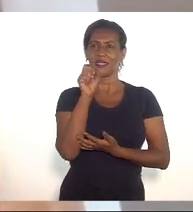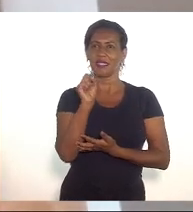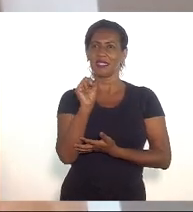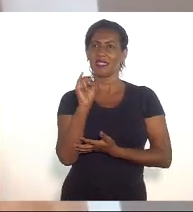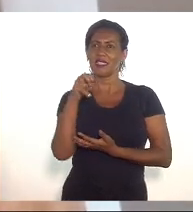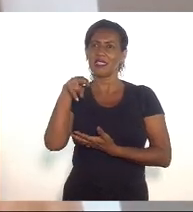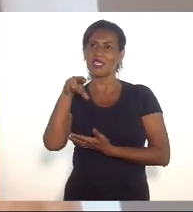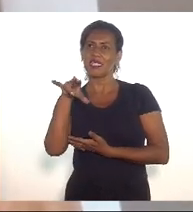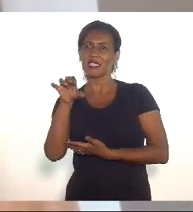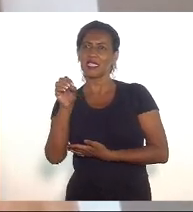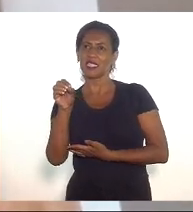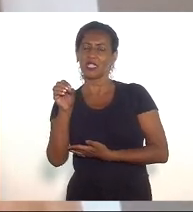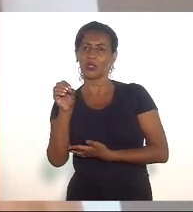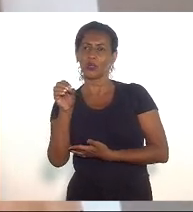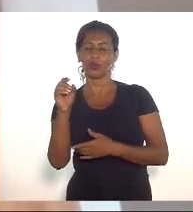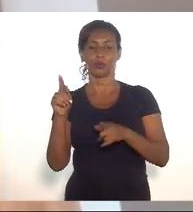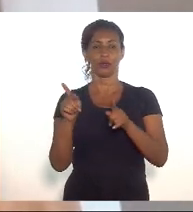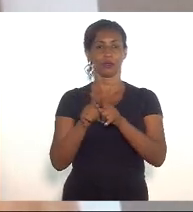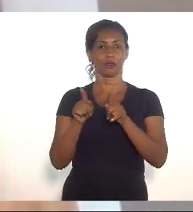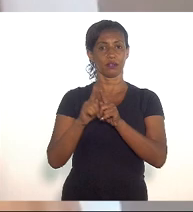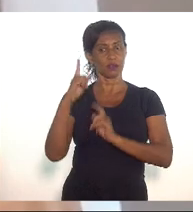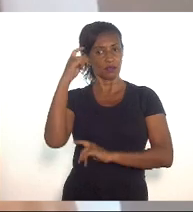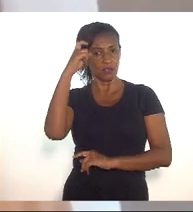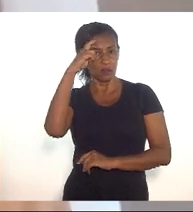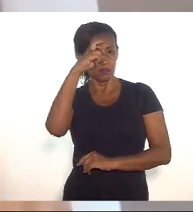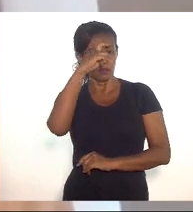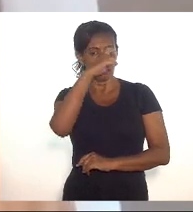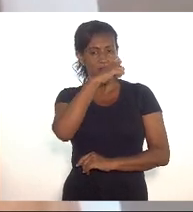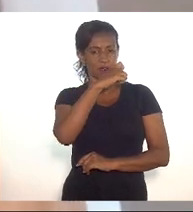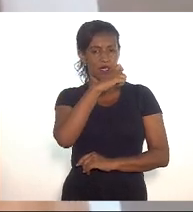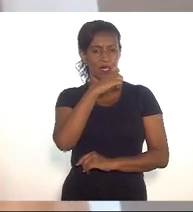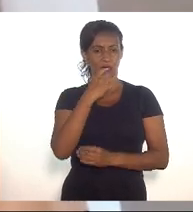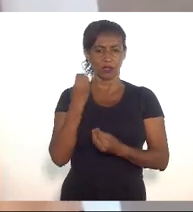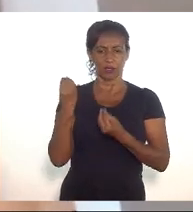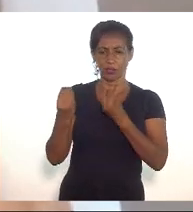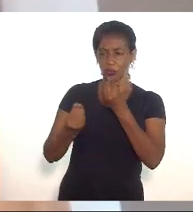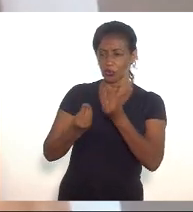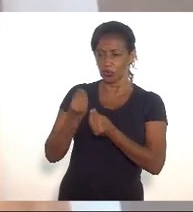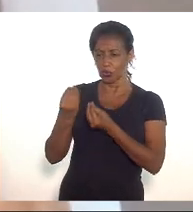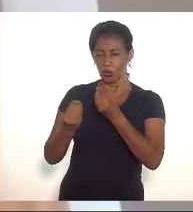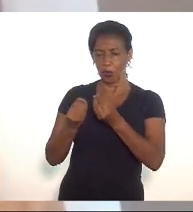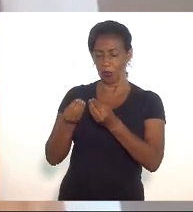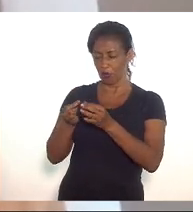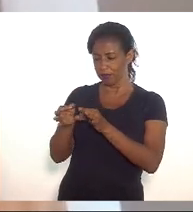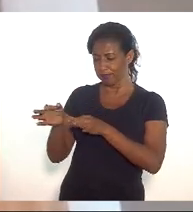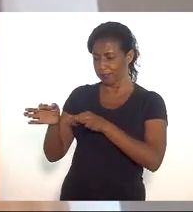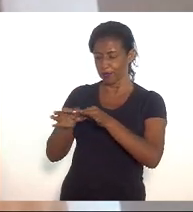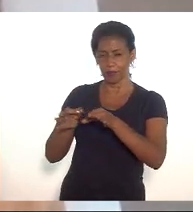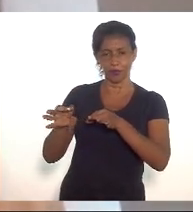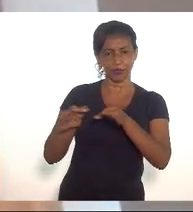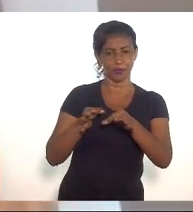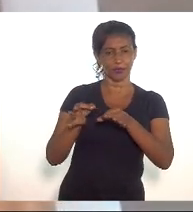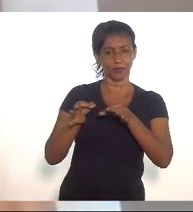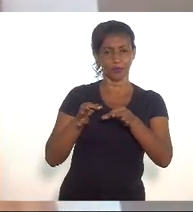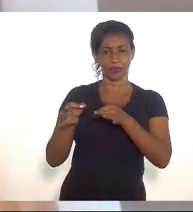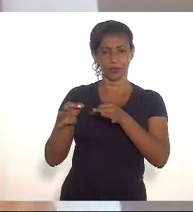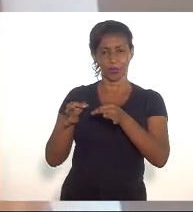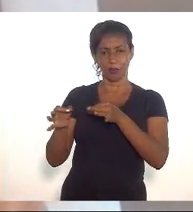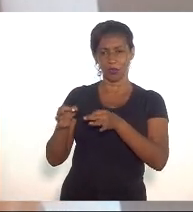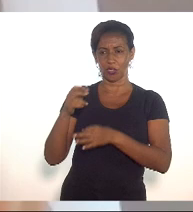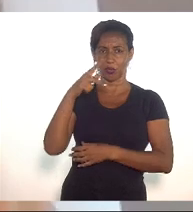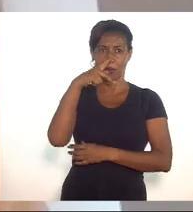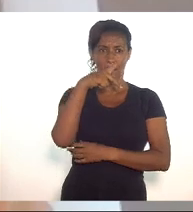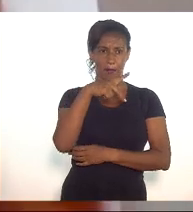que isso, na dificuldade da manutenção da implantação dos projetos elencados no